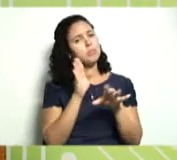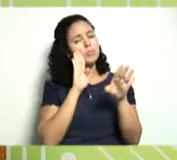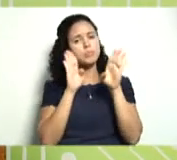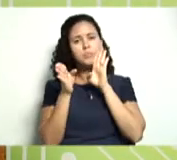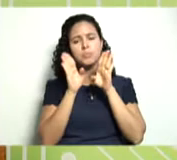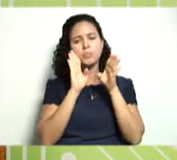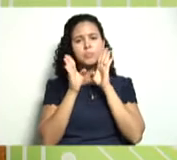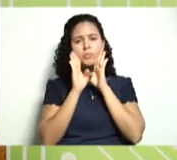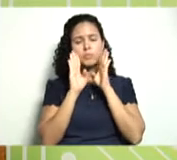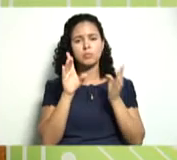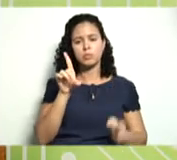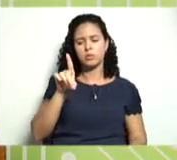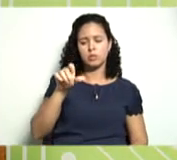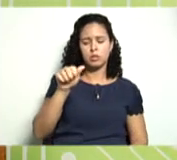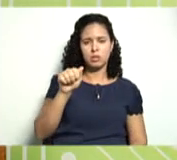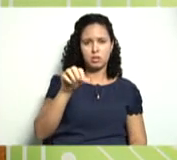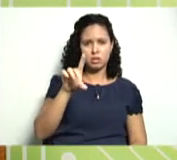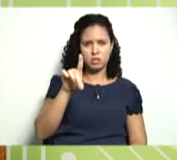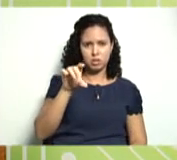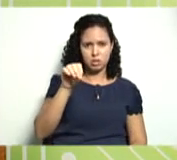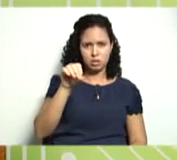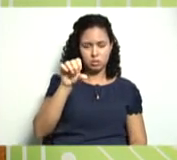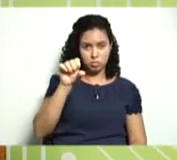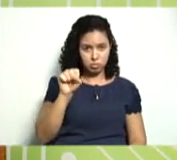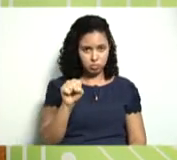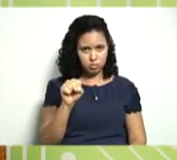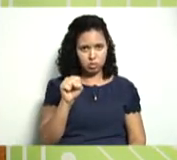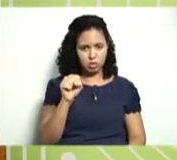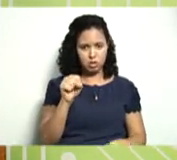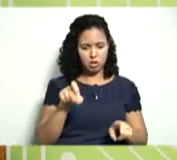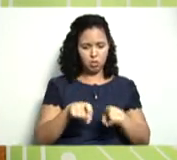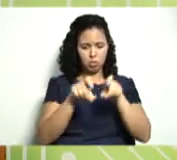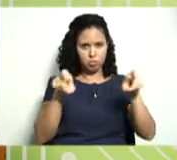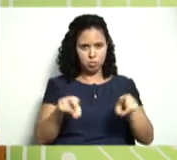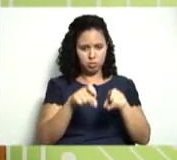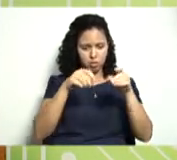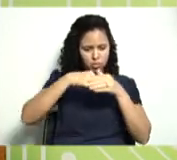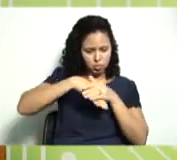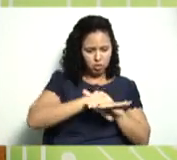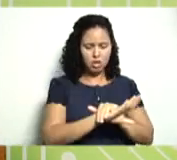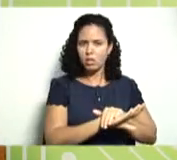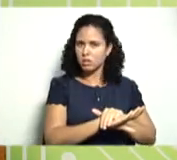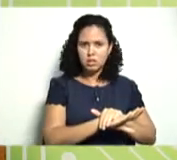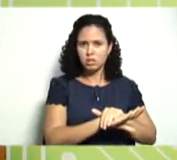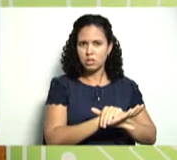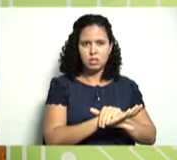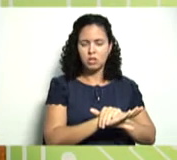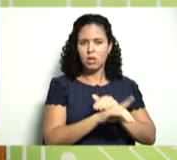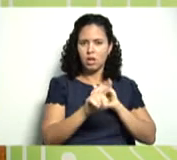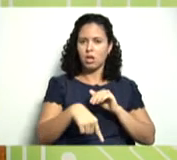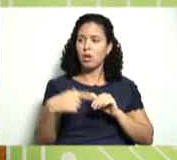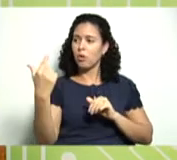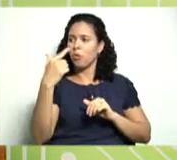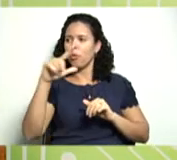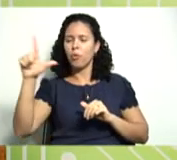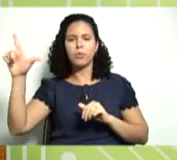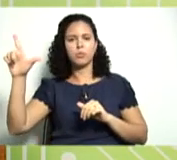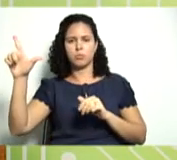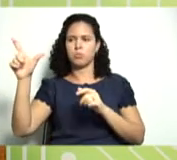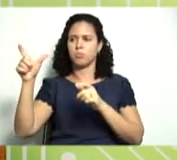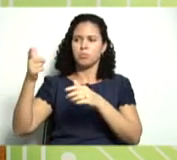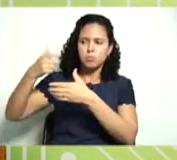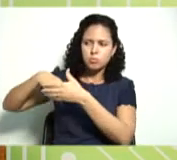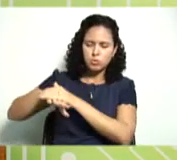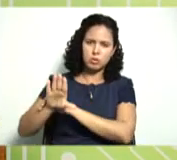aqueles dados ele não estão no seu computador não ele está guardado em um servidor em algum lugar do mundo é um exemplo foi o